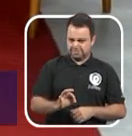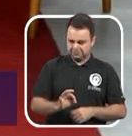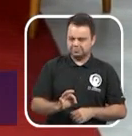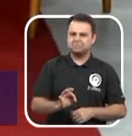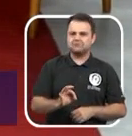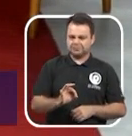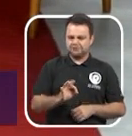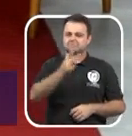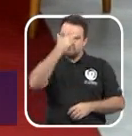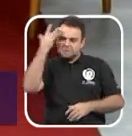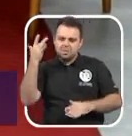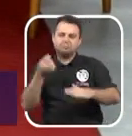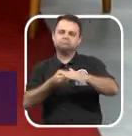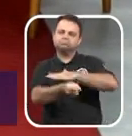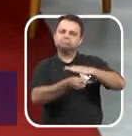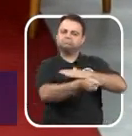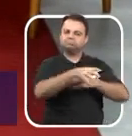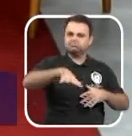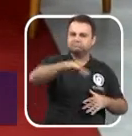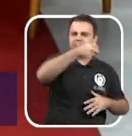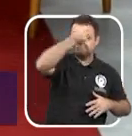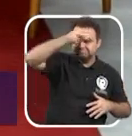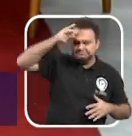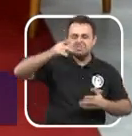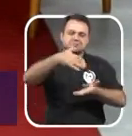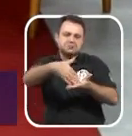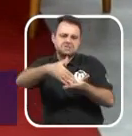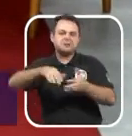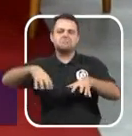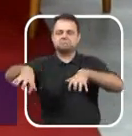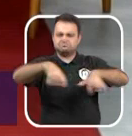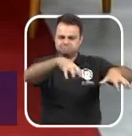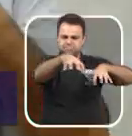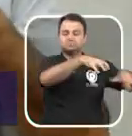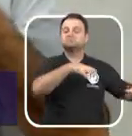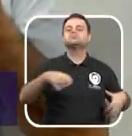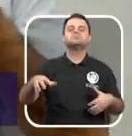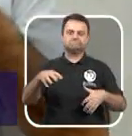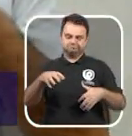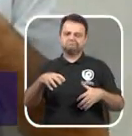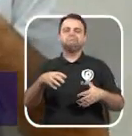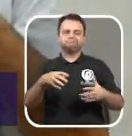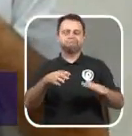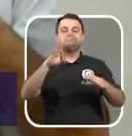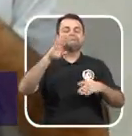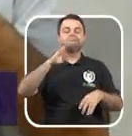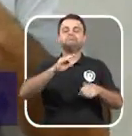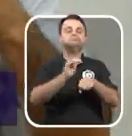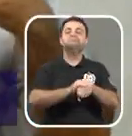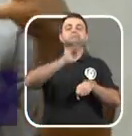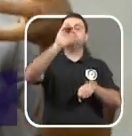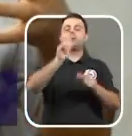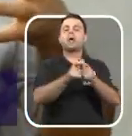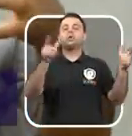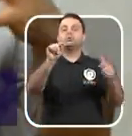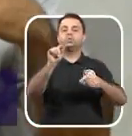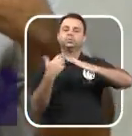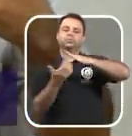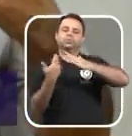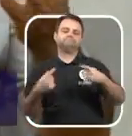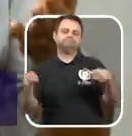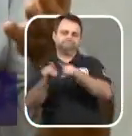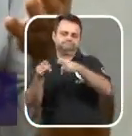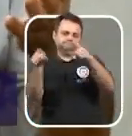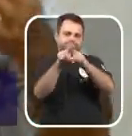são contratados por terceirizados ou por convênio. Então, é um exagero muito grande. Eu não tenho uma visão ortodoxa, eu